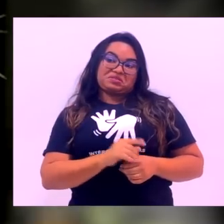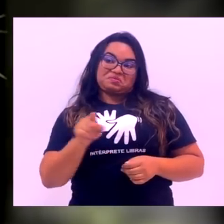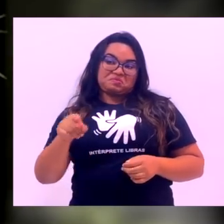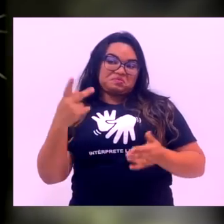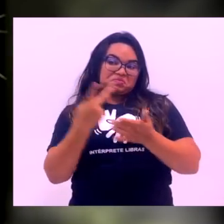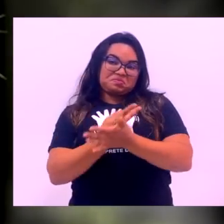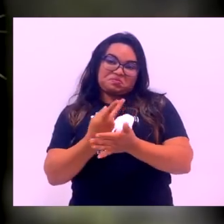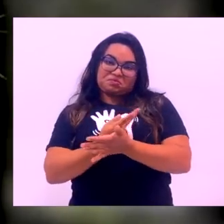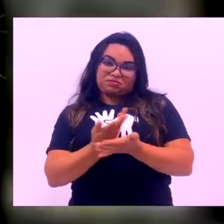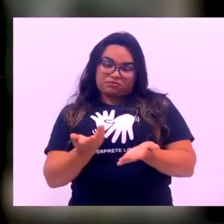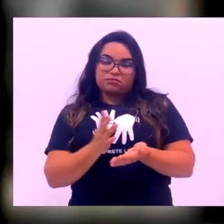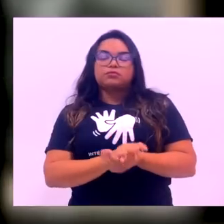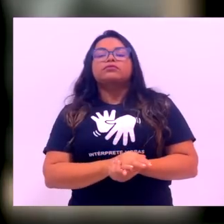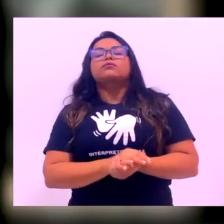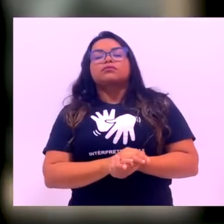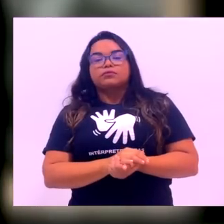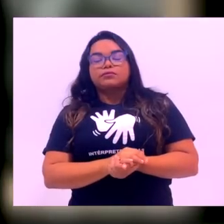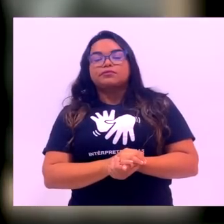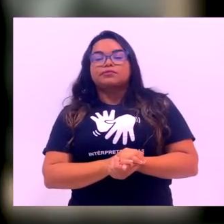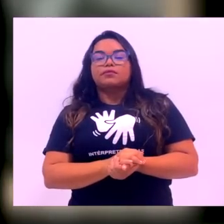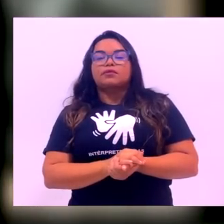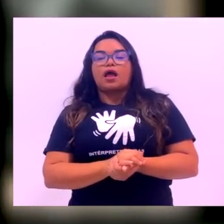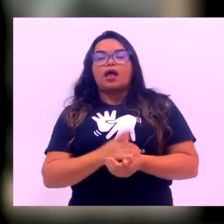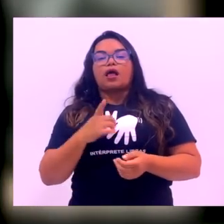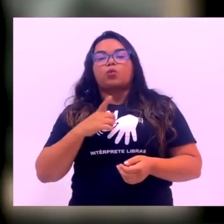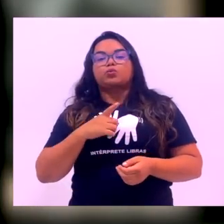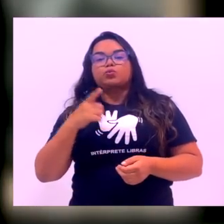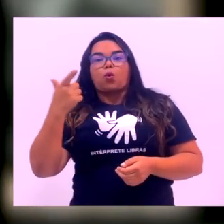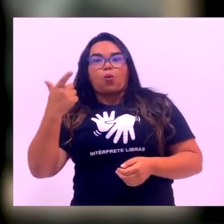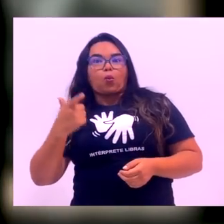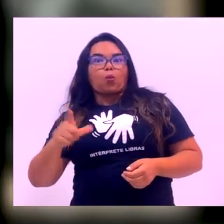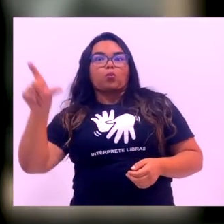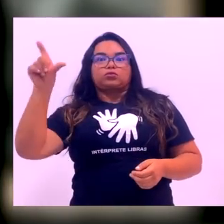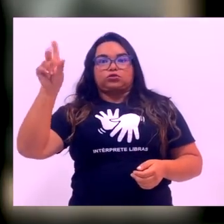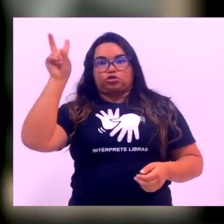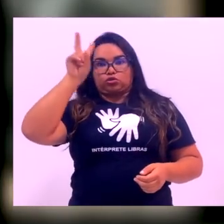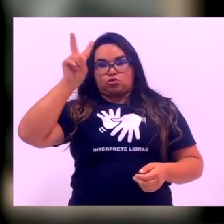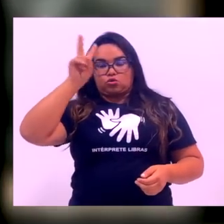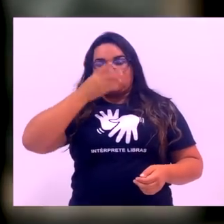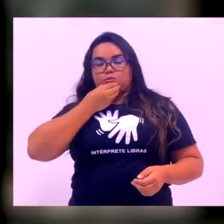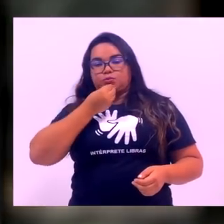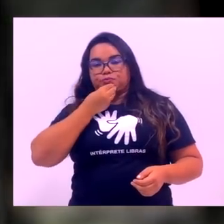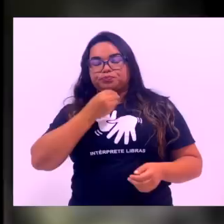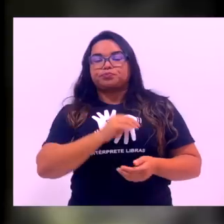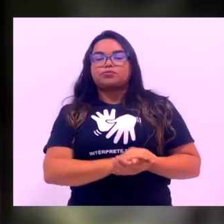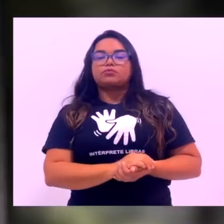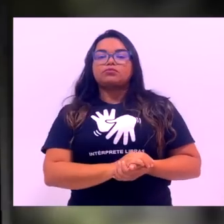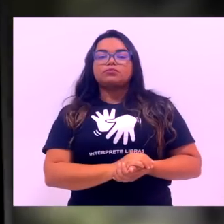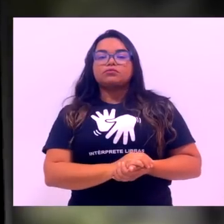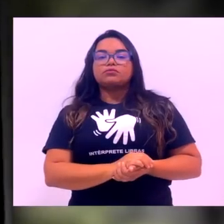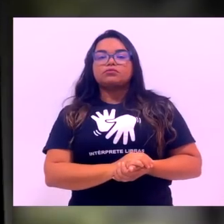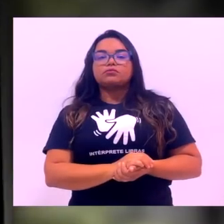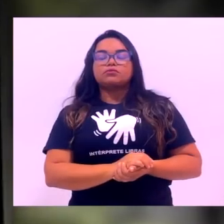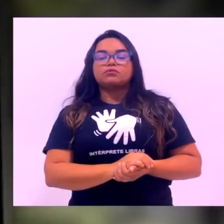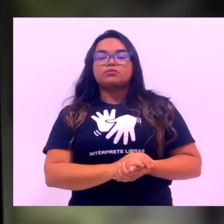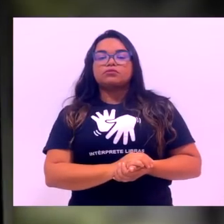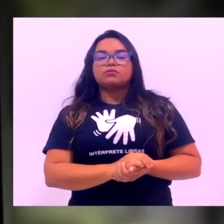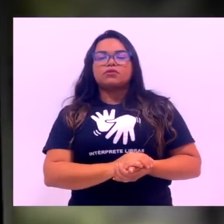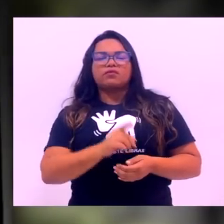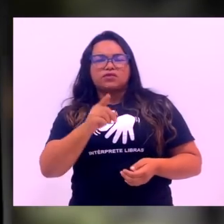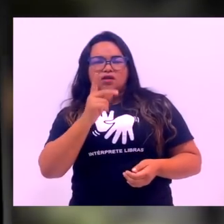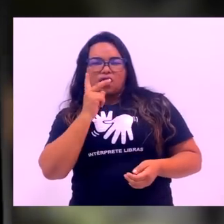e isso não vai acontecer. E houve um outro homem, e sua história é também fascinante. Aqui está esse outro